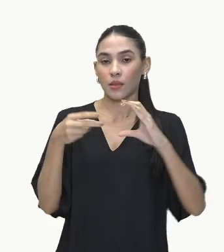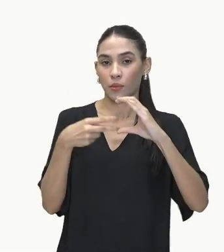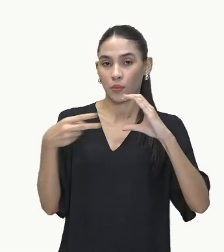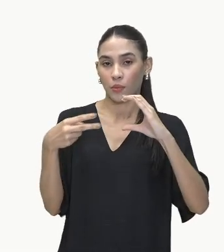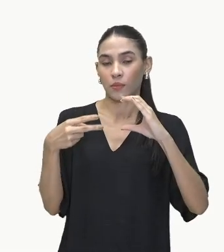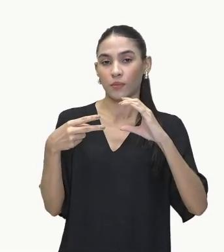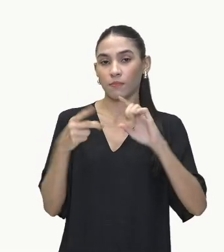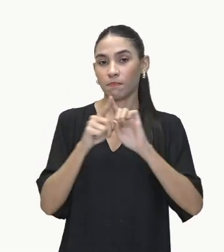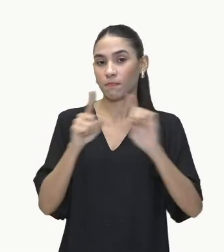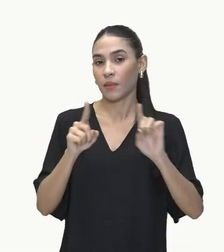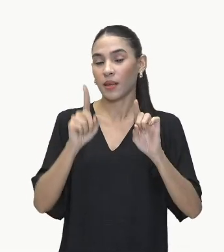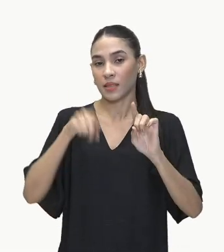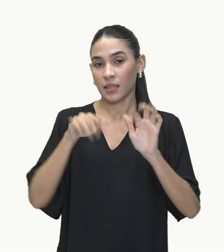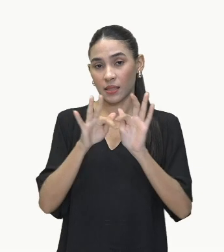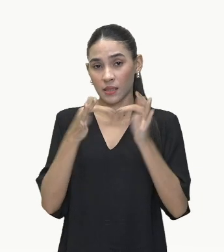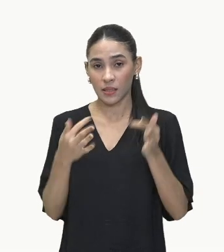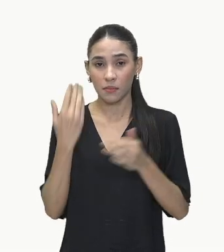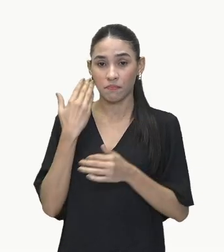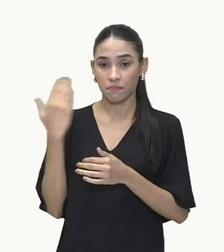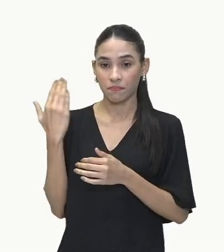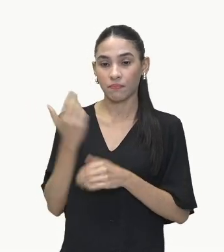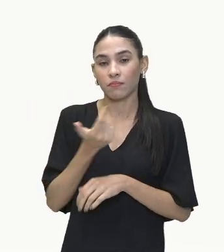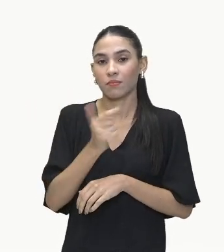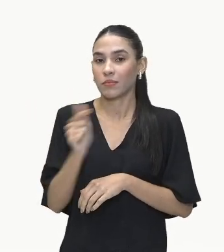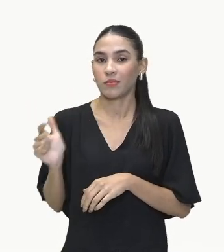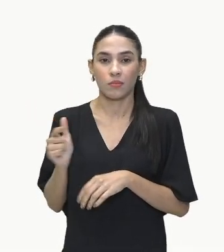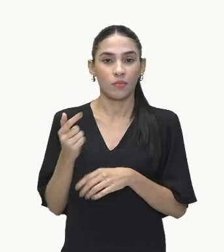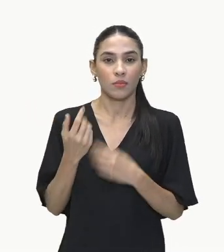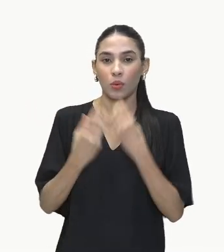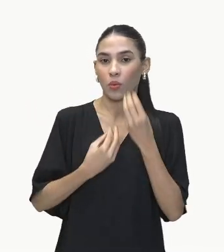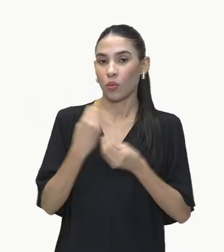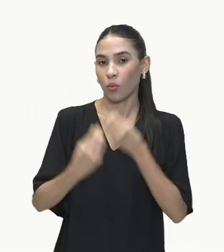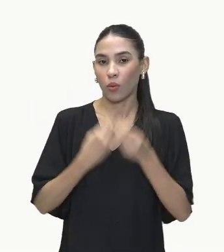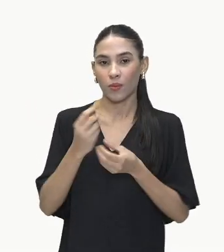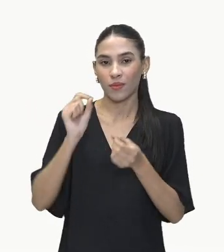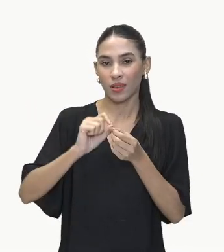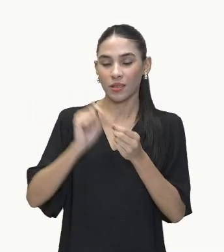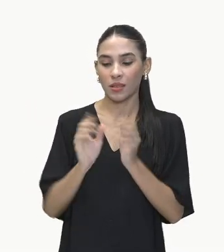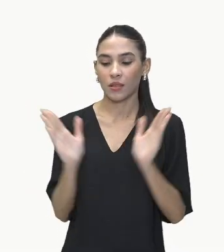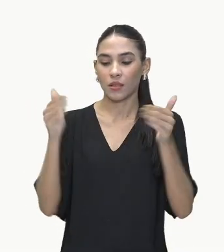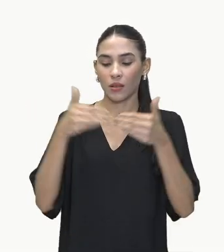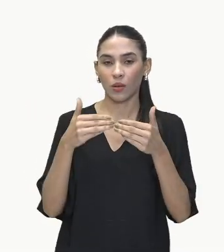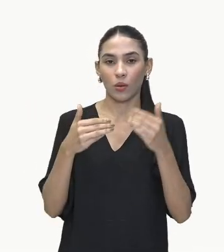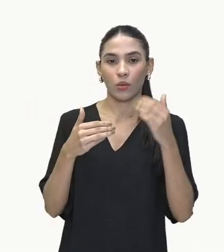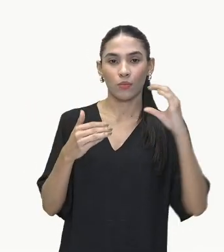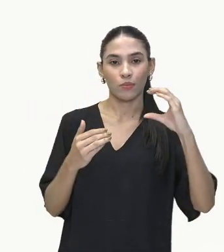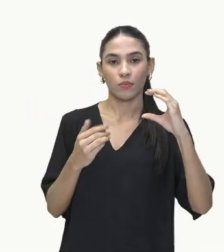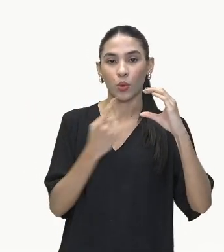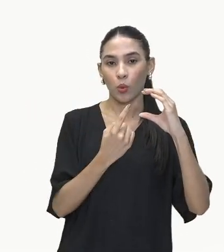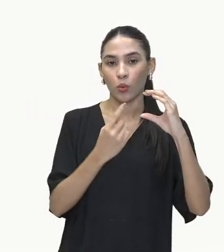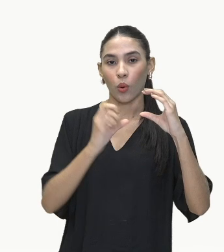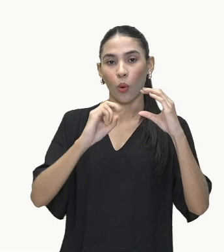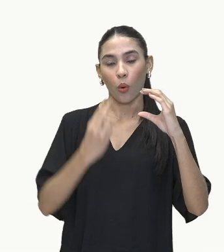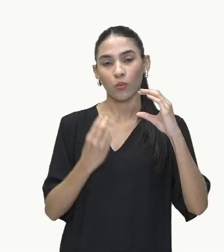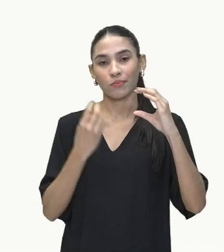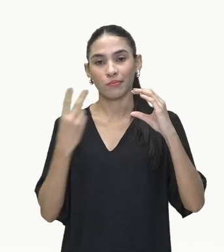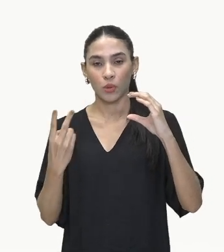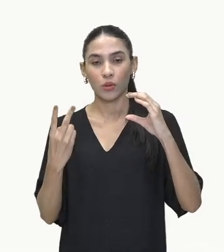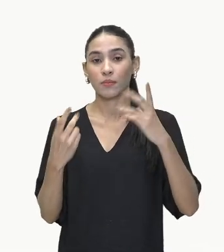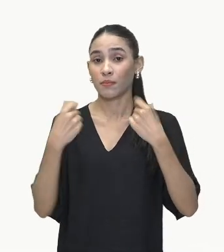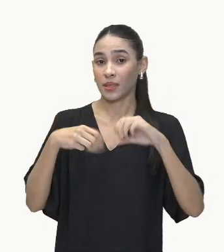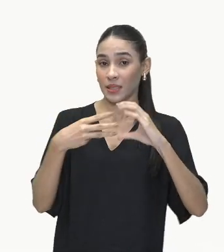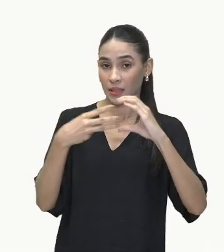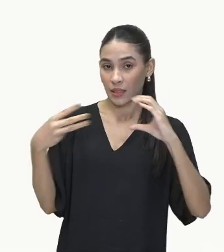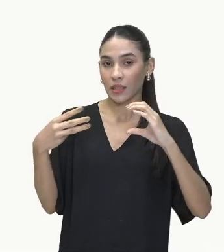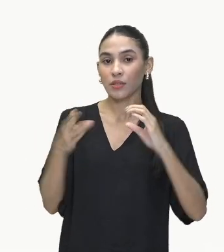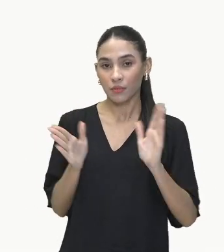mais simples dos cicloalcenos, não tem como fazer uma cadeia fechada com 1 ou com 2 carbonos. A partir de 3 carbonos,